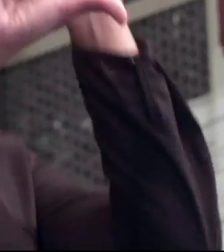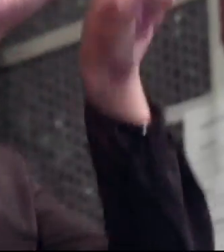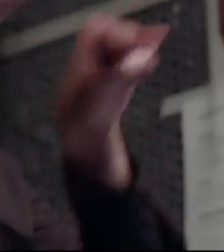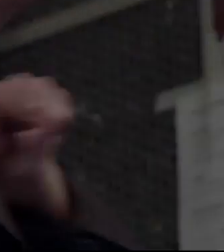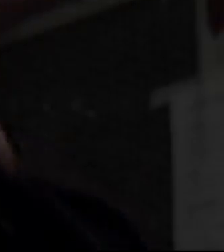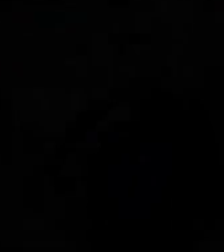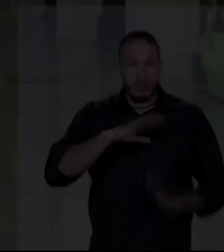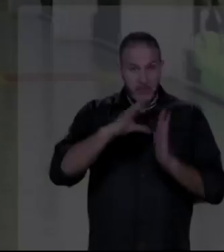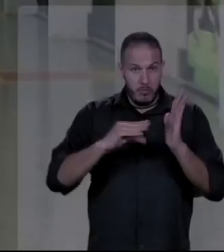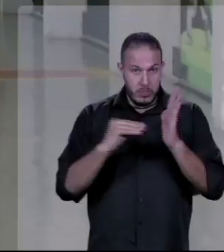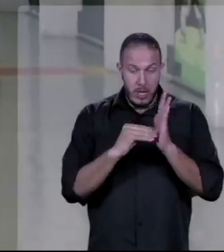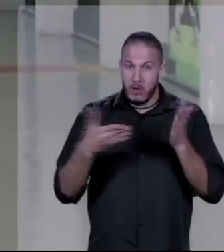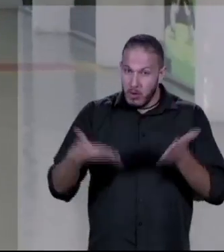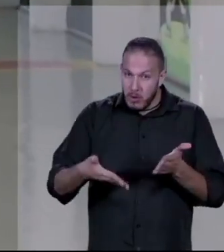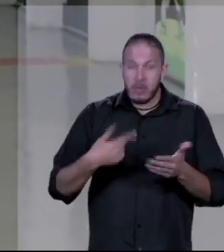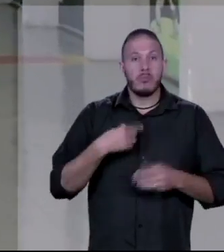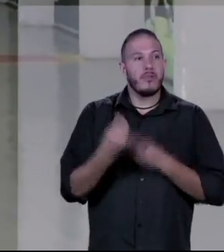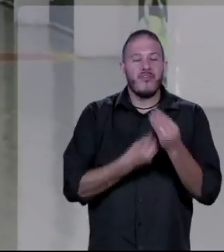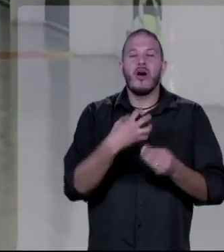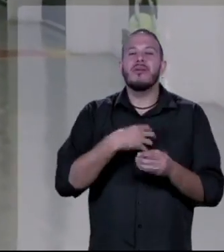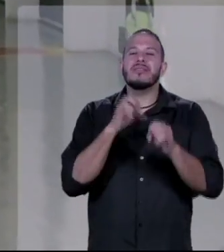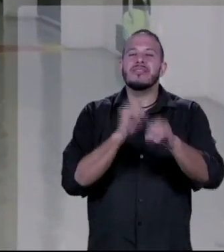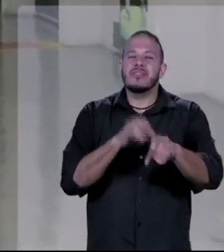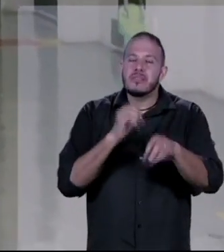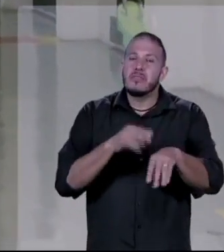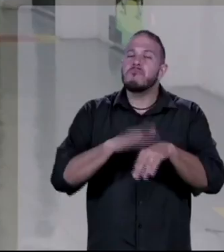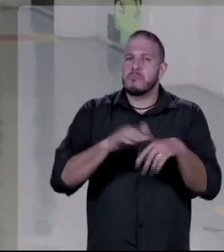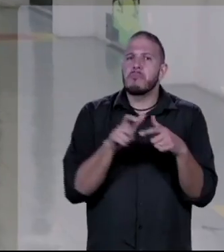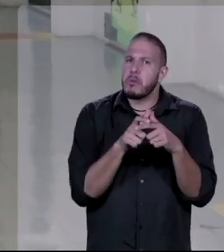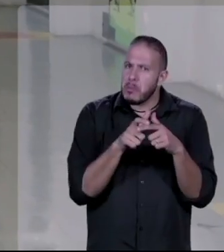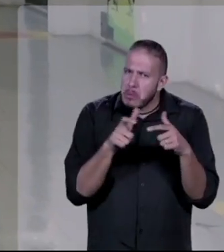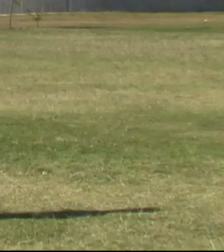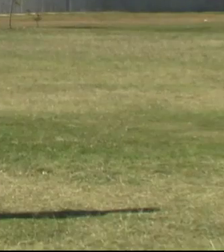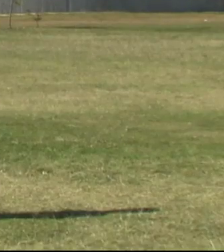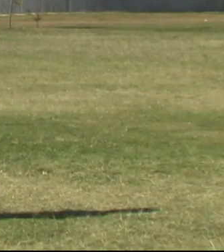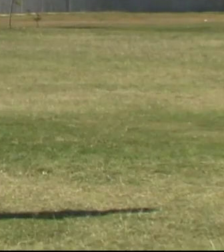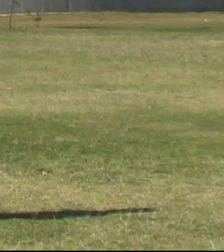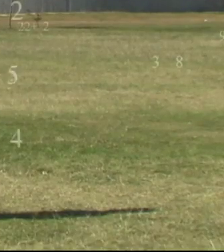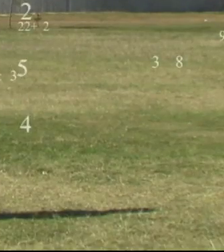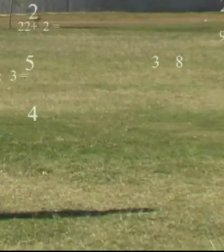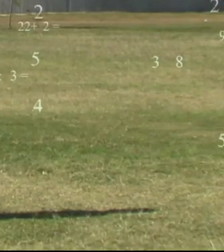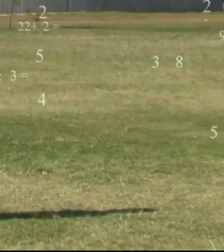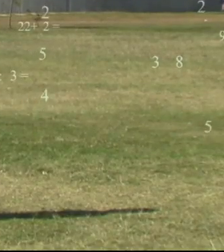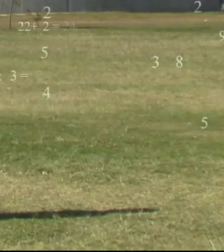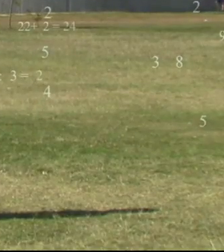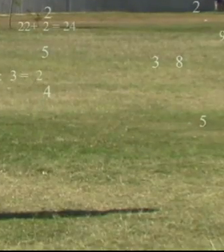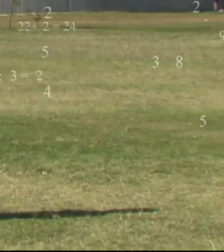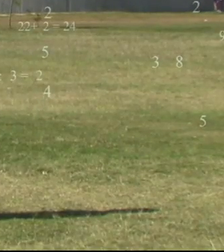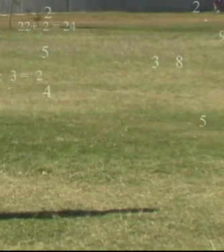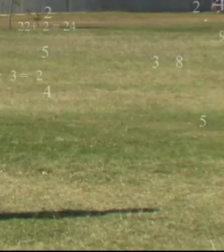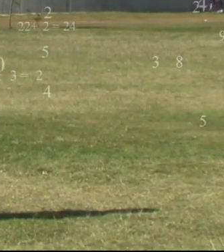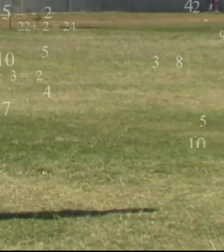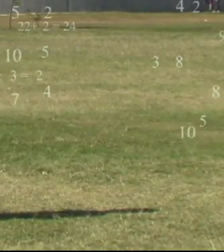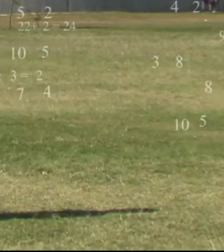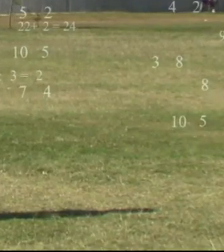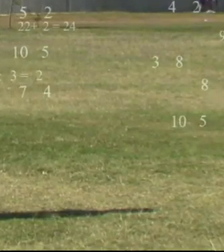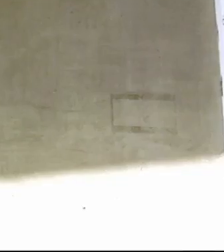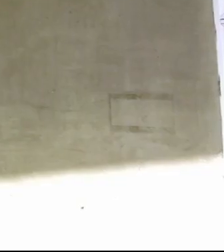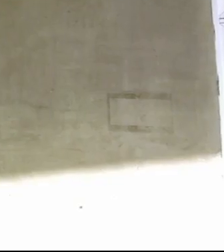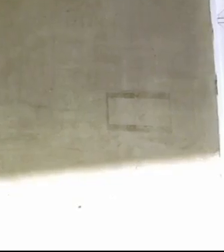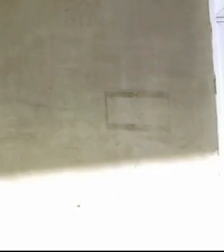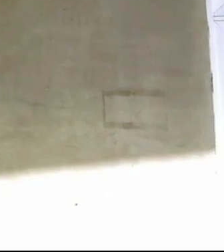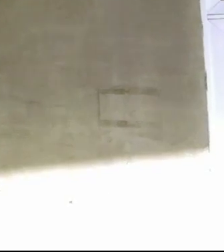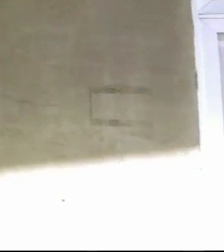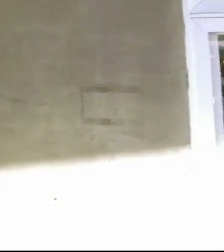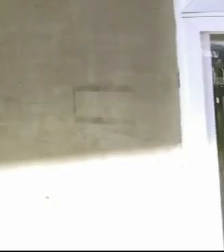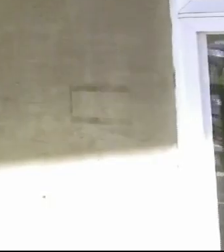visuais uma modalidade de ensino que vem crescendo de forma significativa no brasil a matemática pode ser considerada a ciência